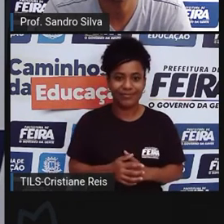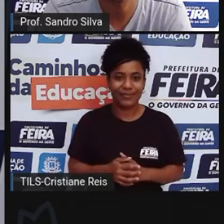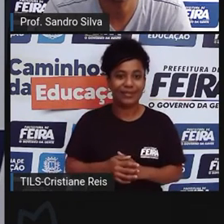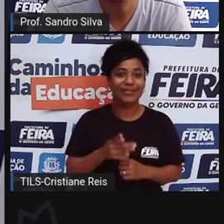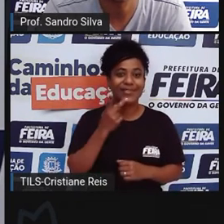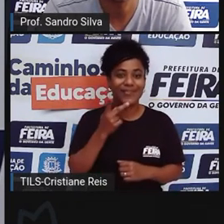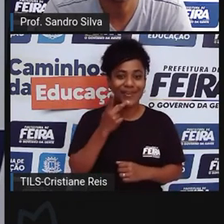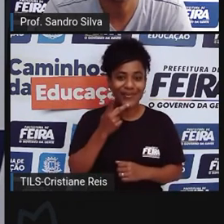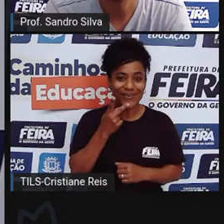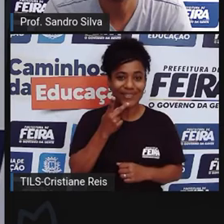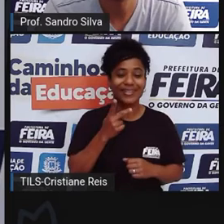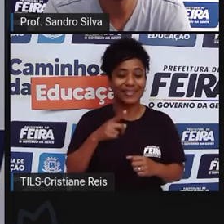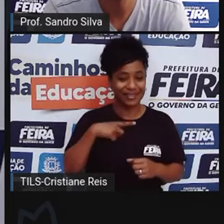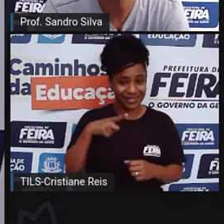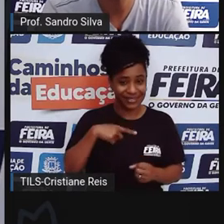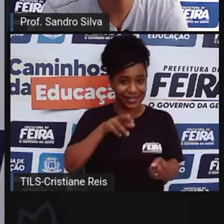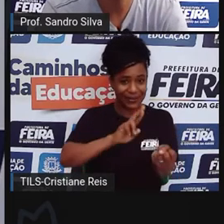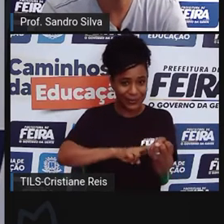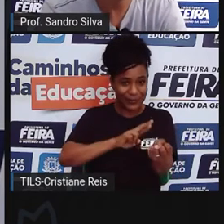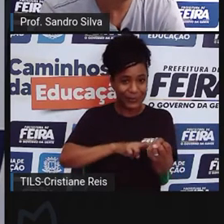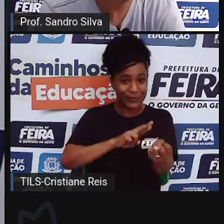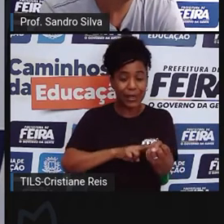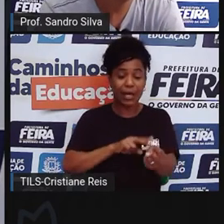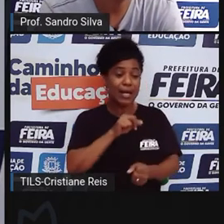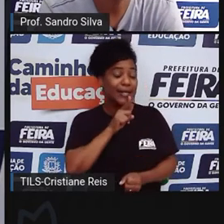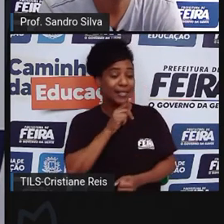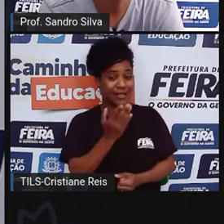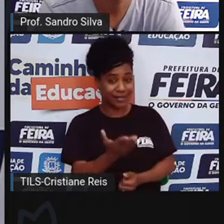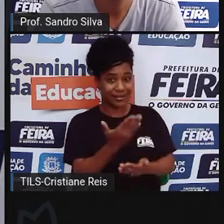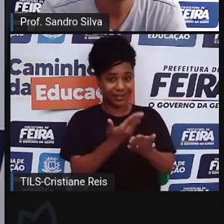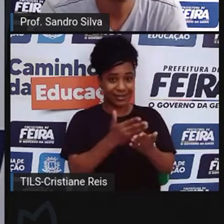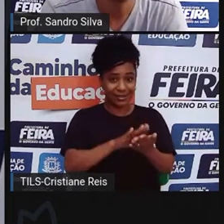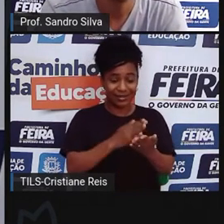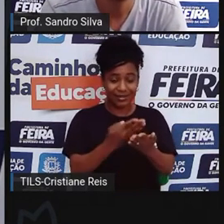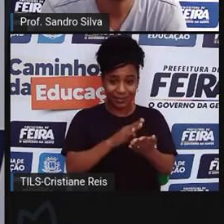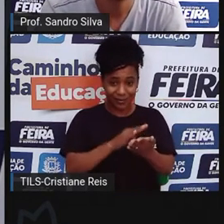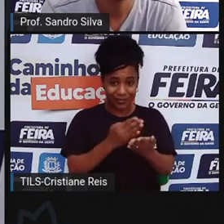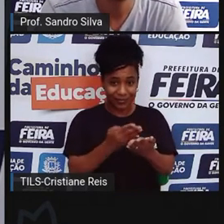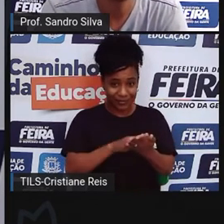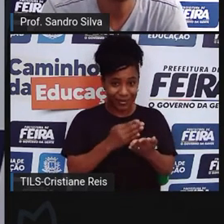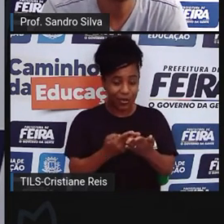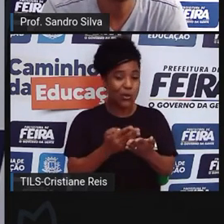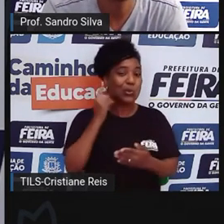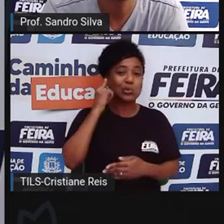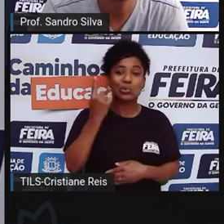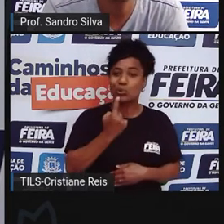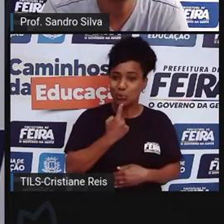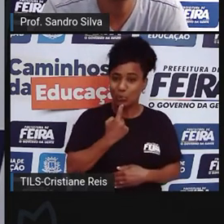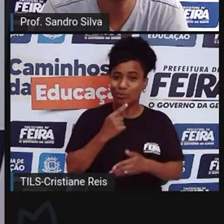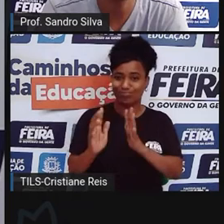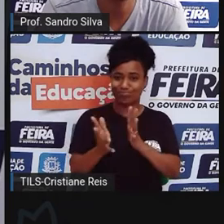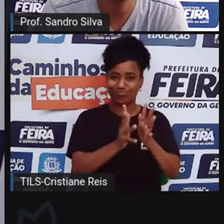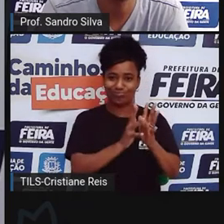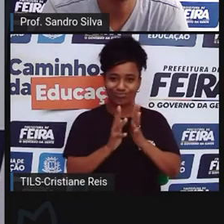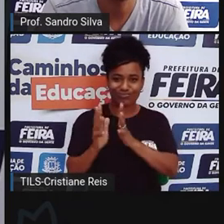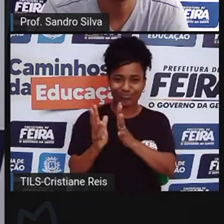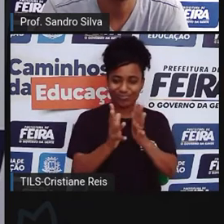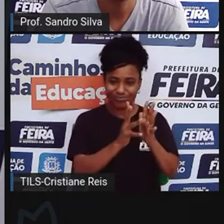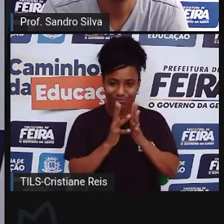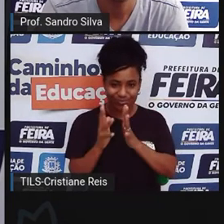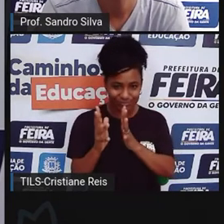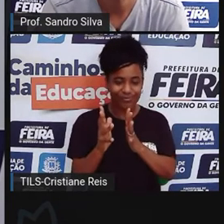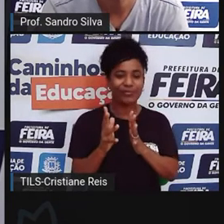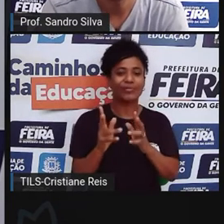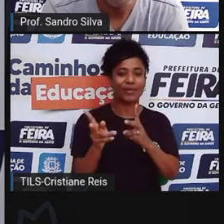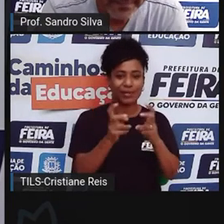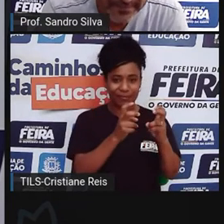com o Cris, né? Cris, fazendo interpretação para os nossos alunos que não ouvem. Então, assim, sim, a musicoterapia também ela pode